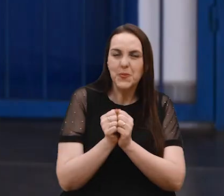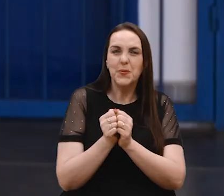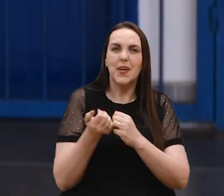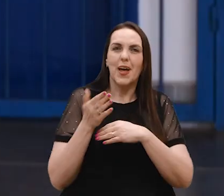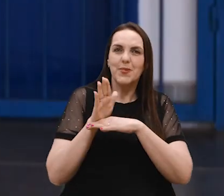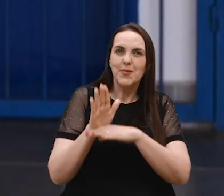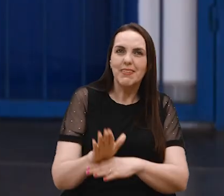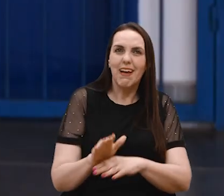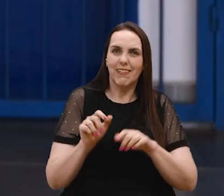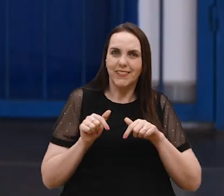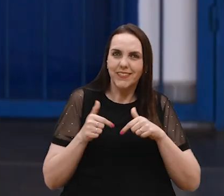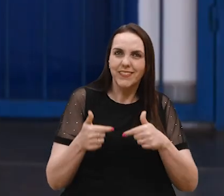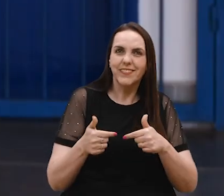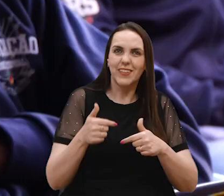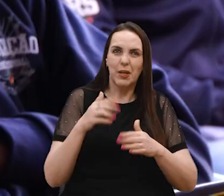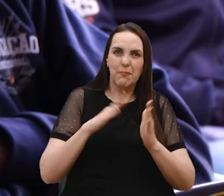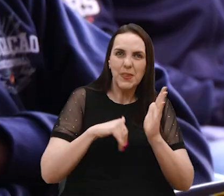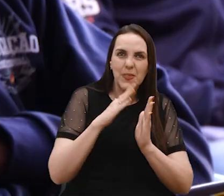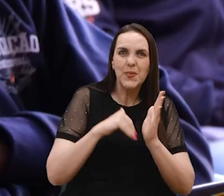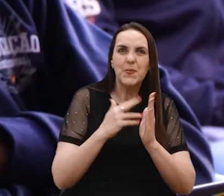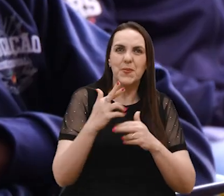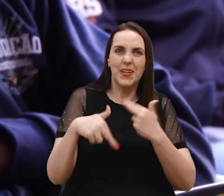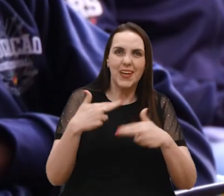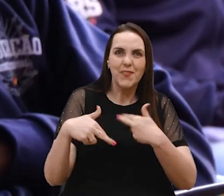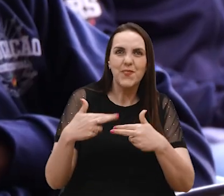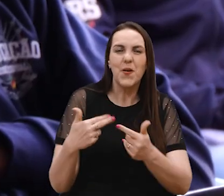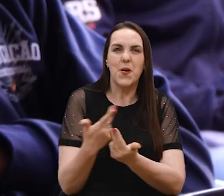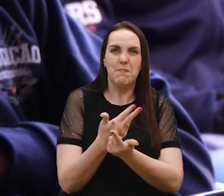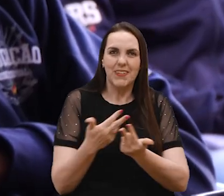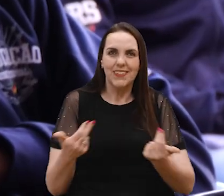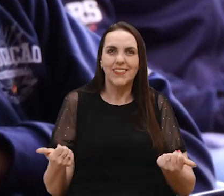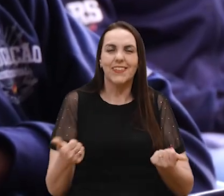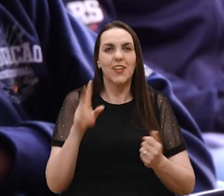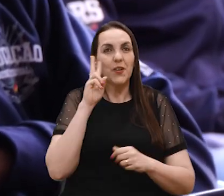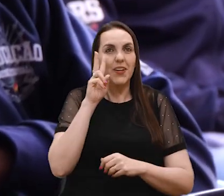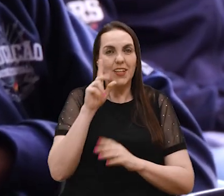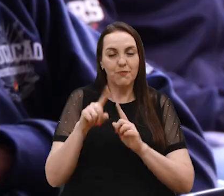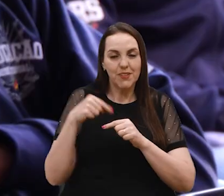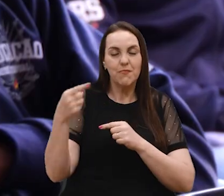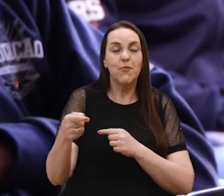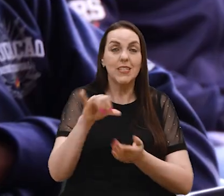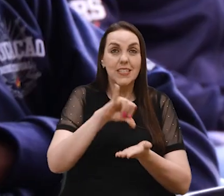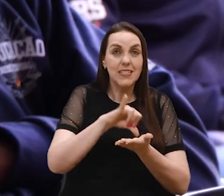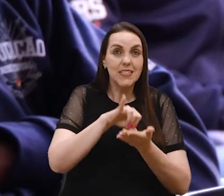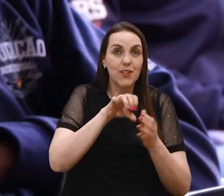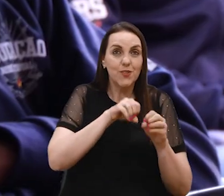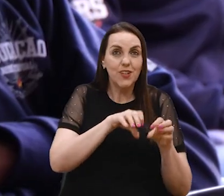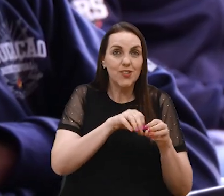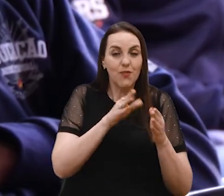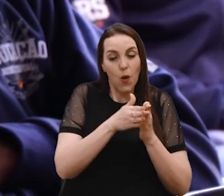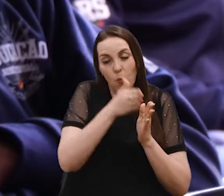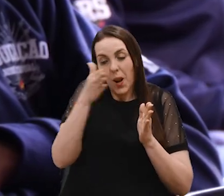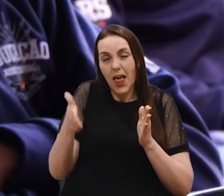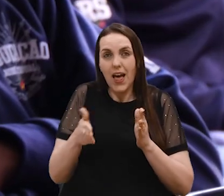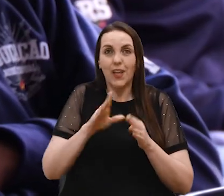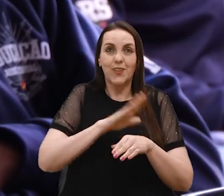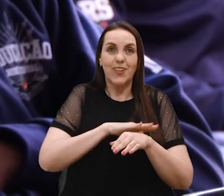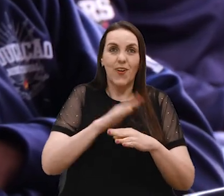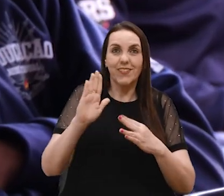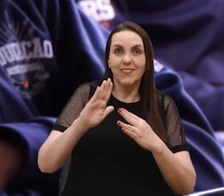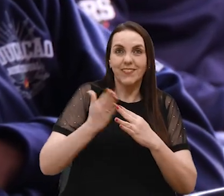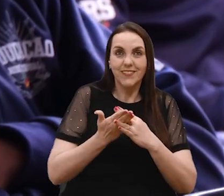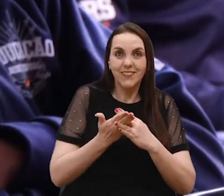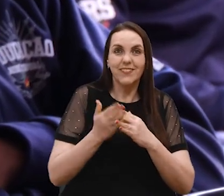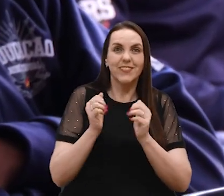nas ações de pintura, de reforma da escola. Lembro depois de quando eu fazia centro educativo, aqui do ladinho, tá sempre aqui